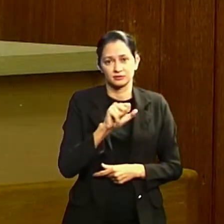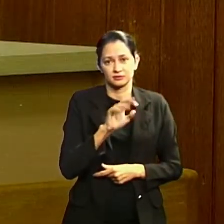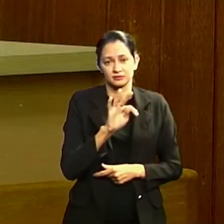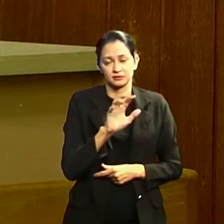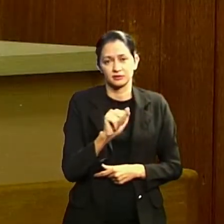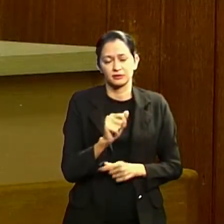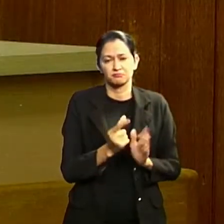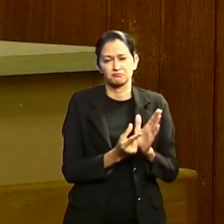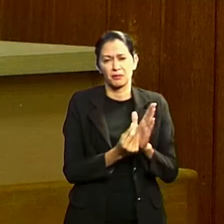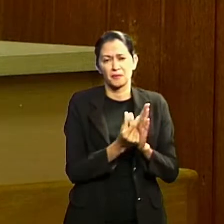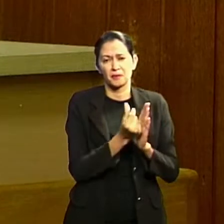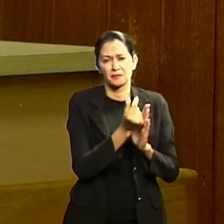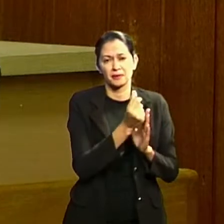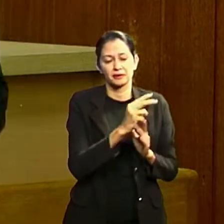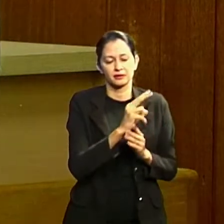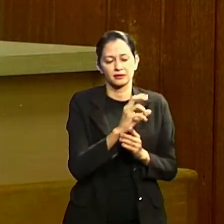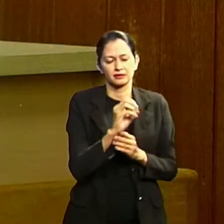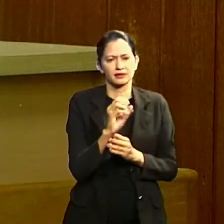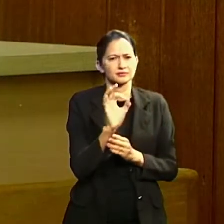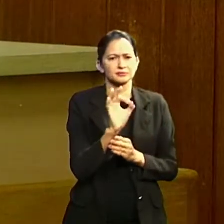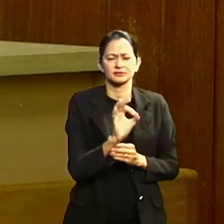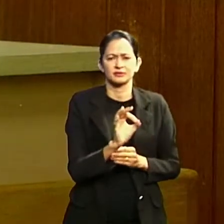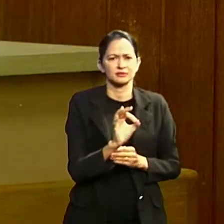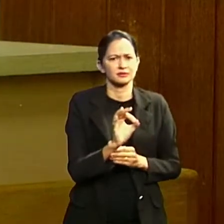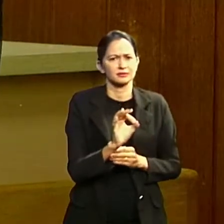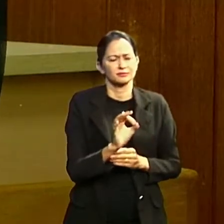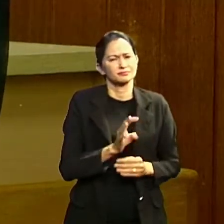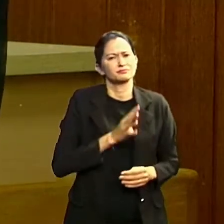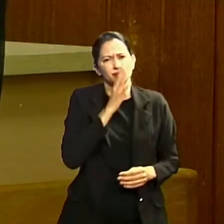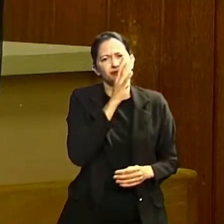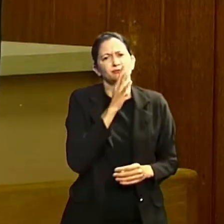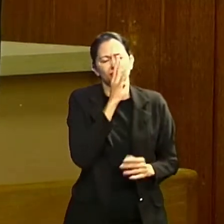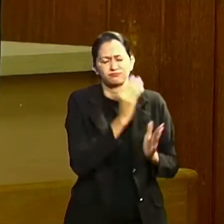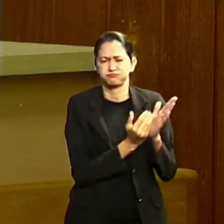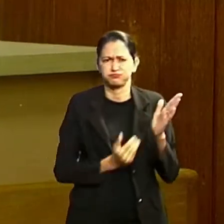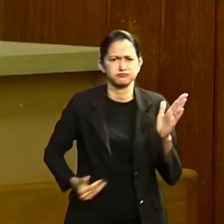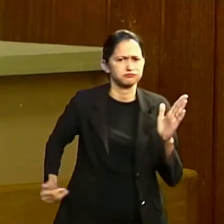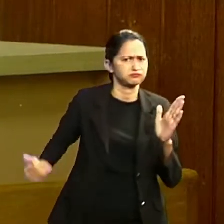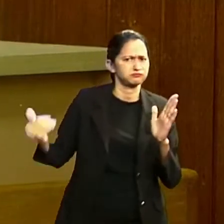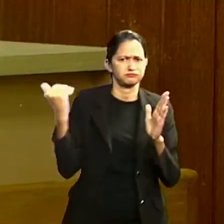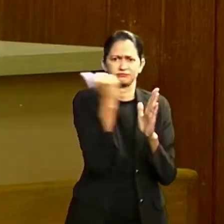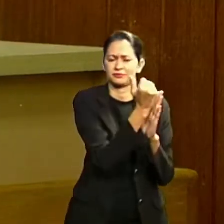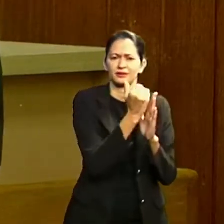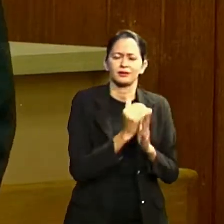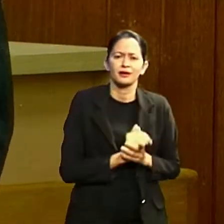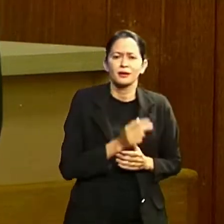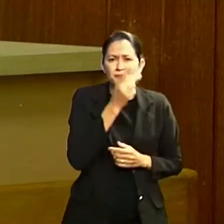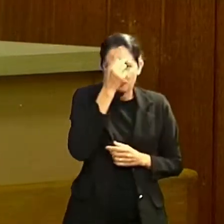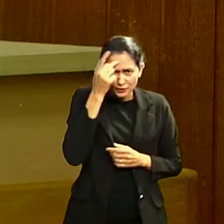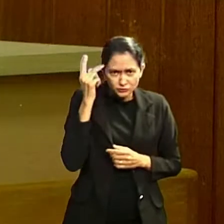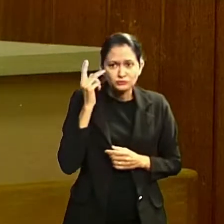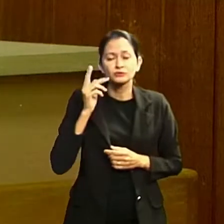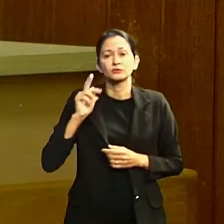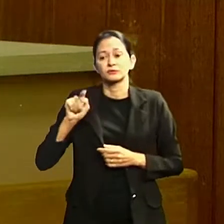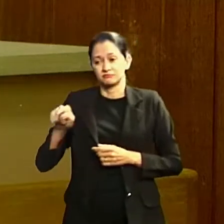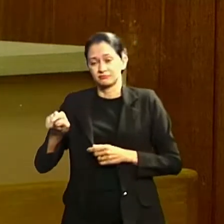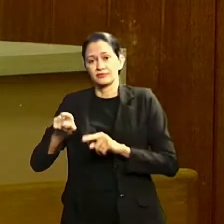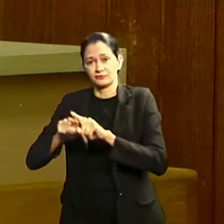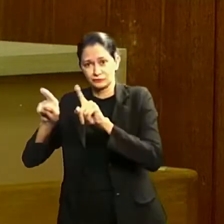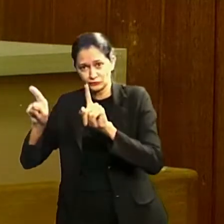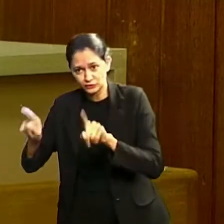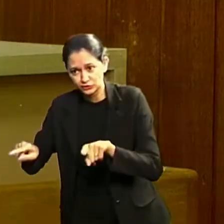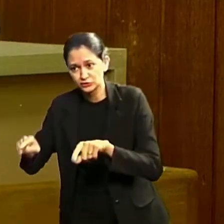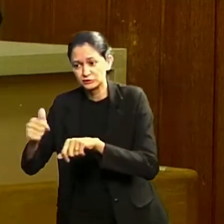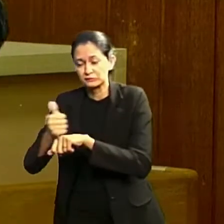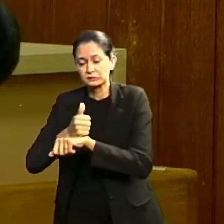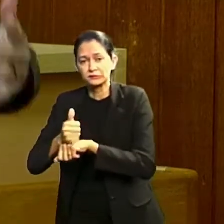500%, senhoras e senhores, é uma coisa abusiva. E o servidor, que já está com a defasagem